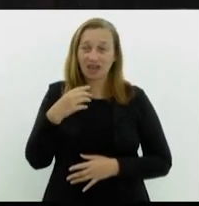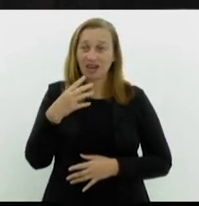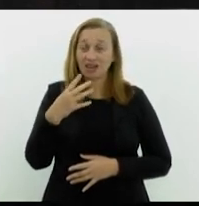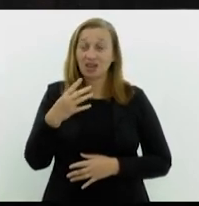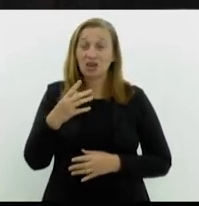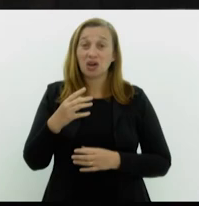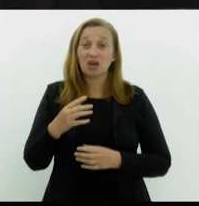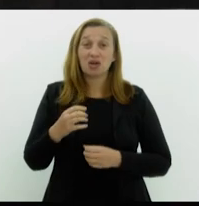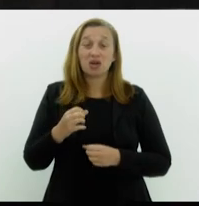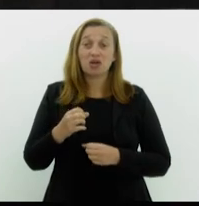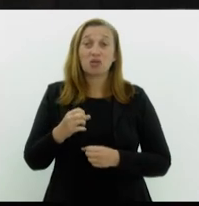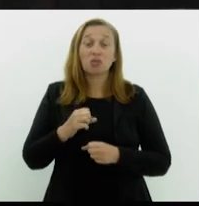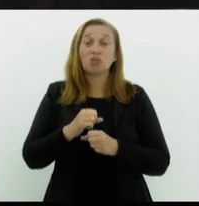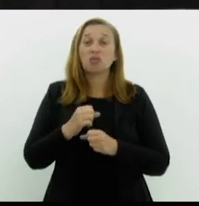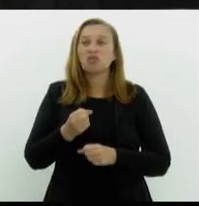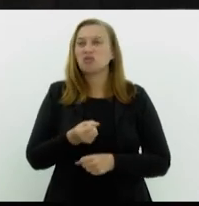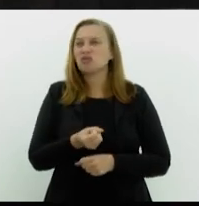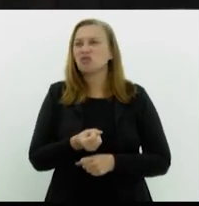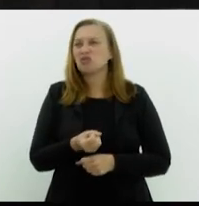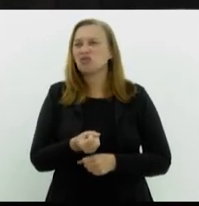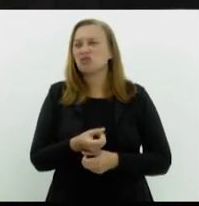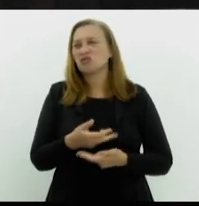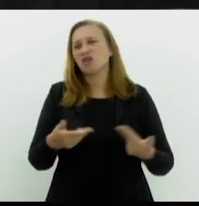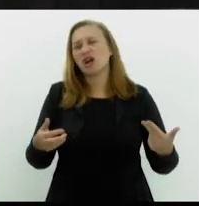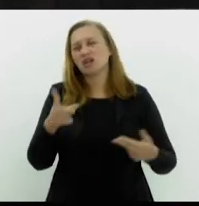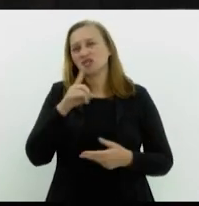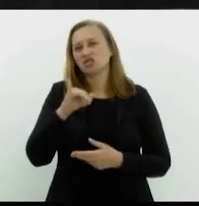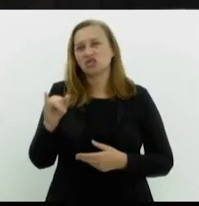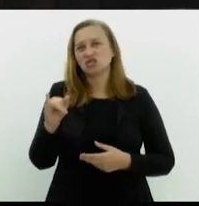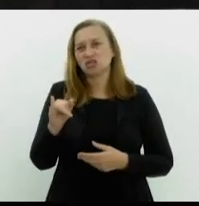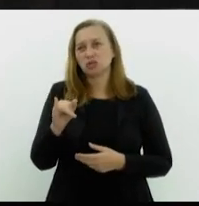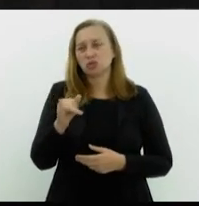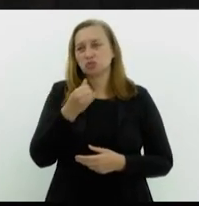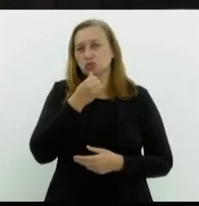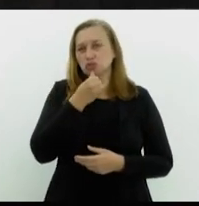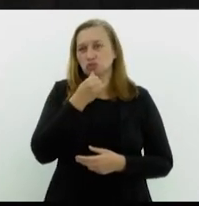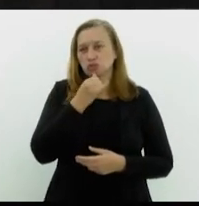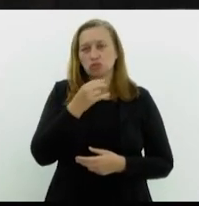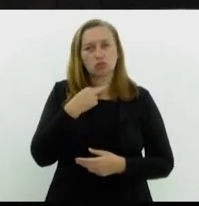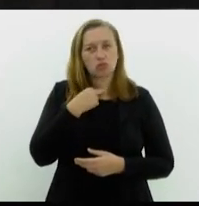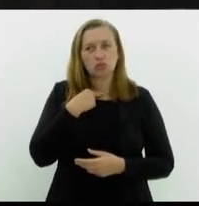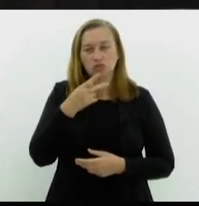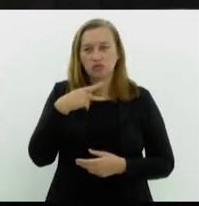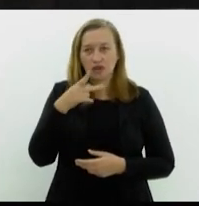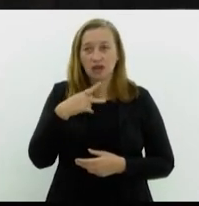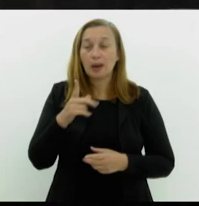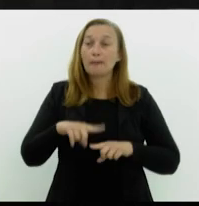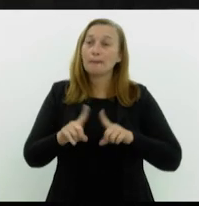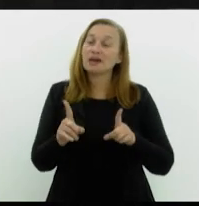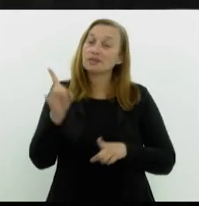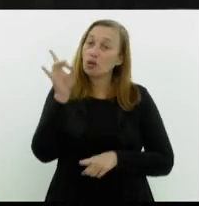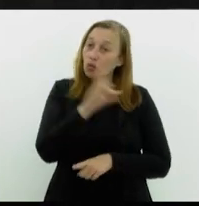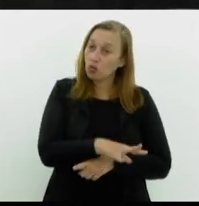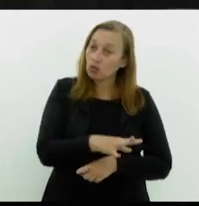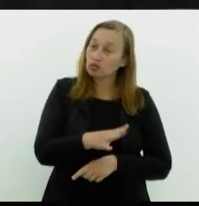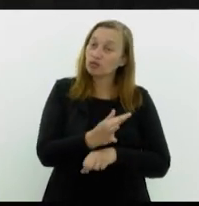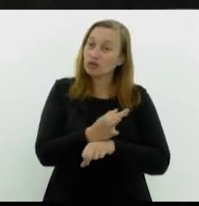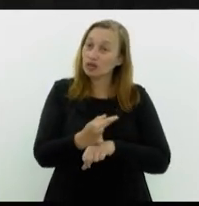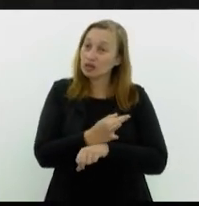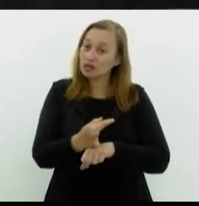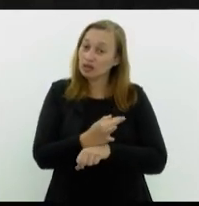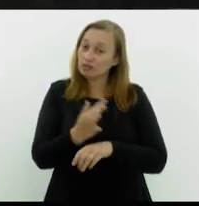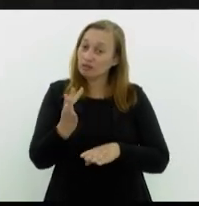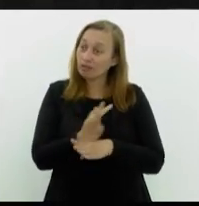Muito tempo de abstinência. Mas como é o último feriado, a gente vai suportar, espero eu.